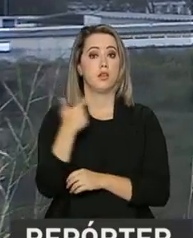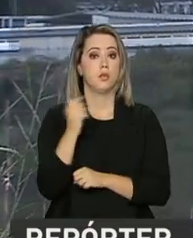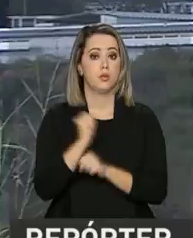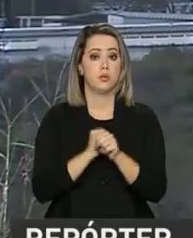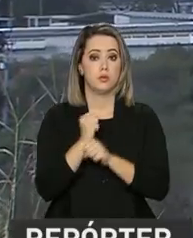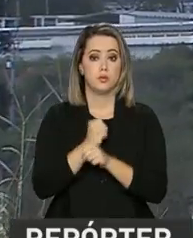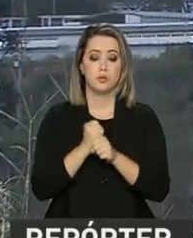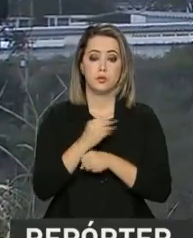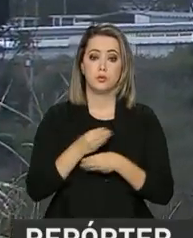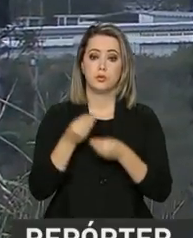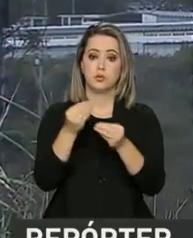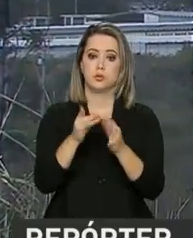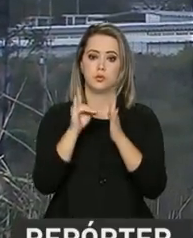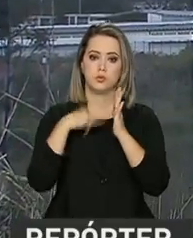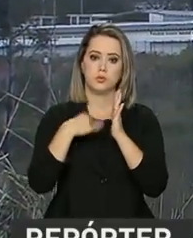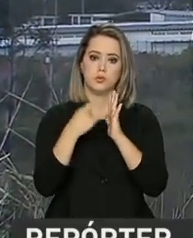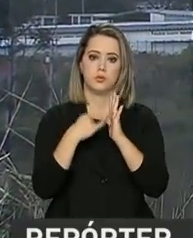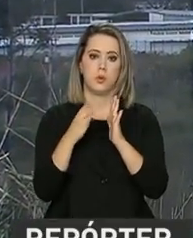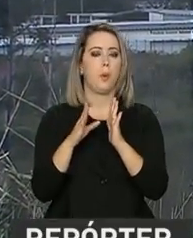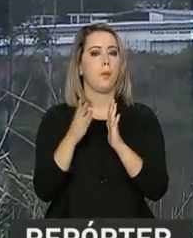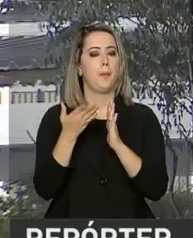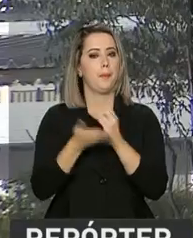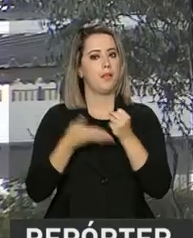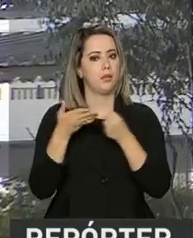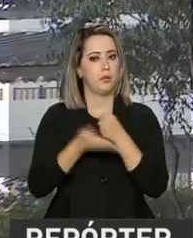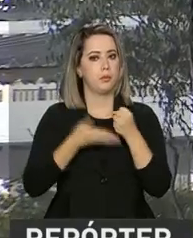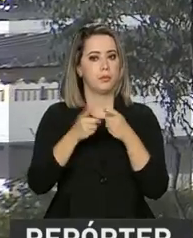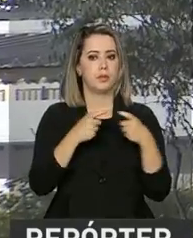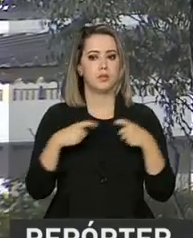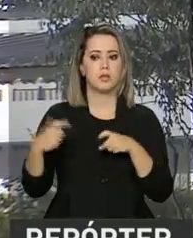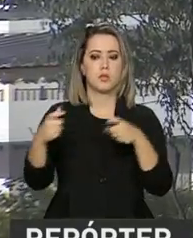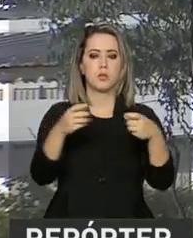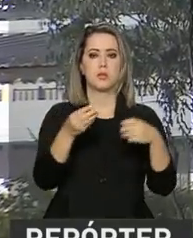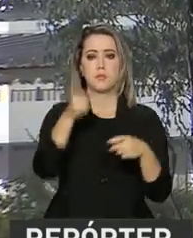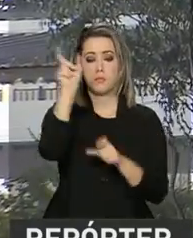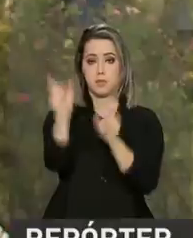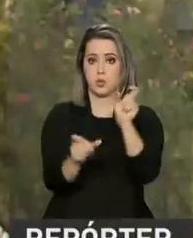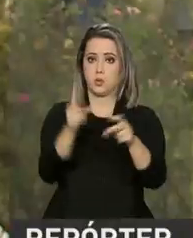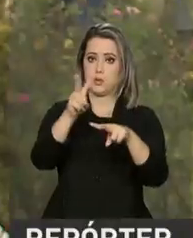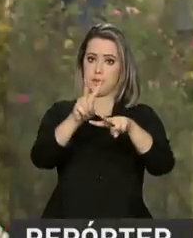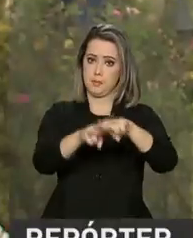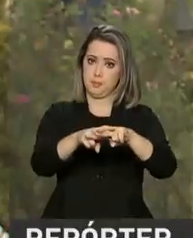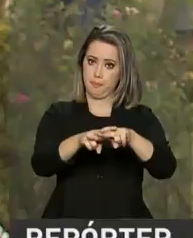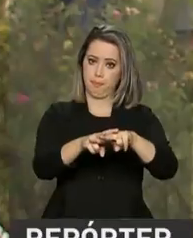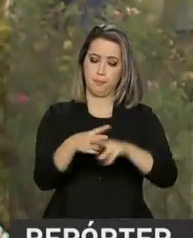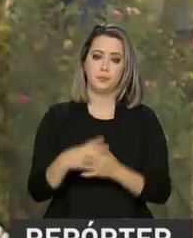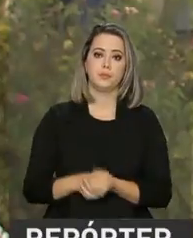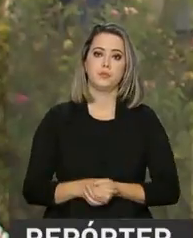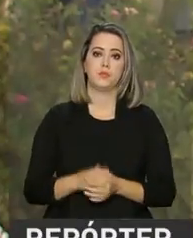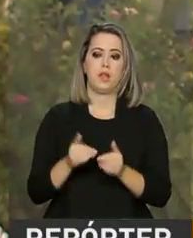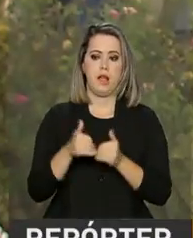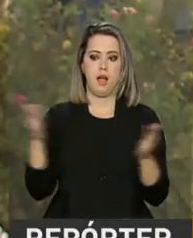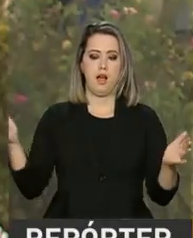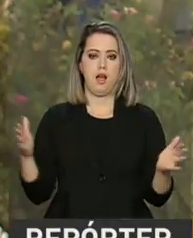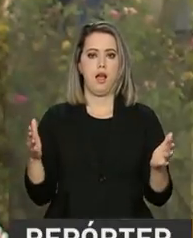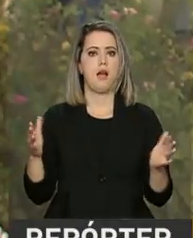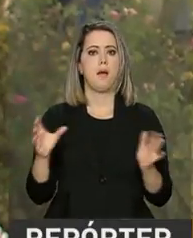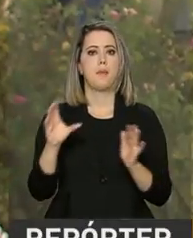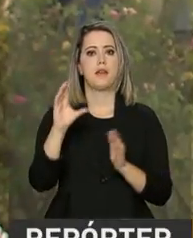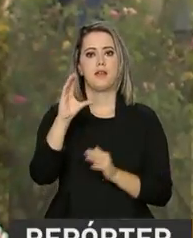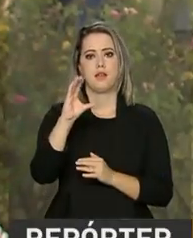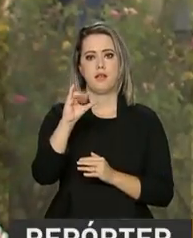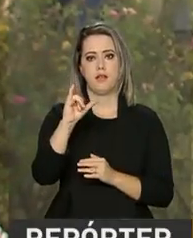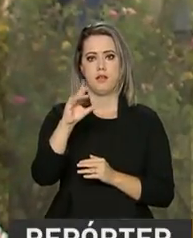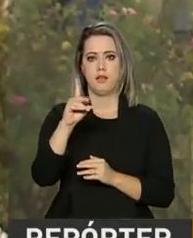cidadã leva a documentação civil básica aos internos das unidades prisionais do país é um projeto que abre a cidadania documentação